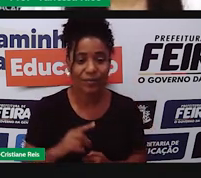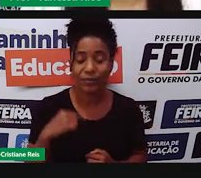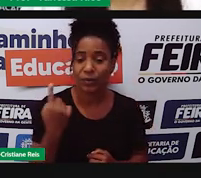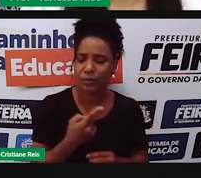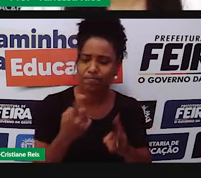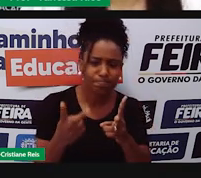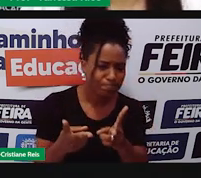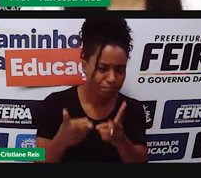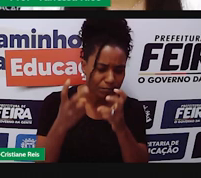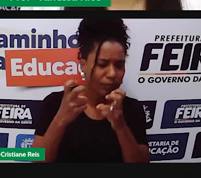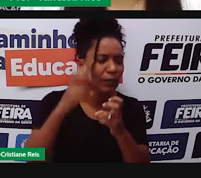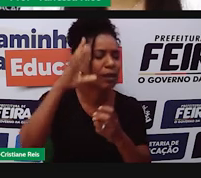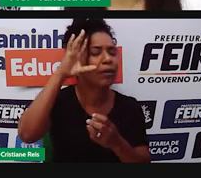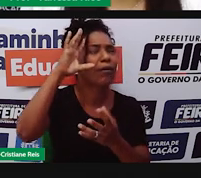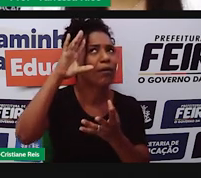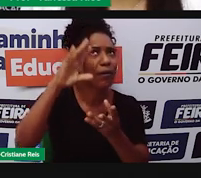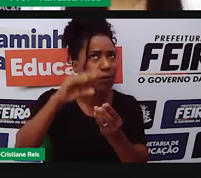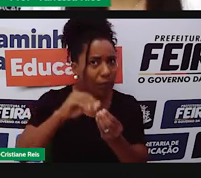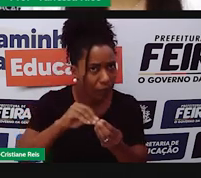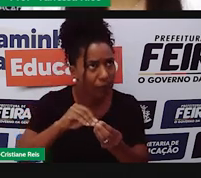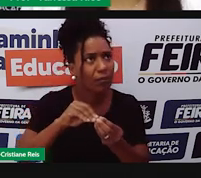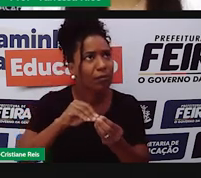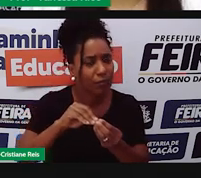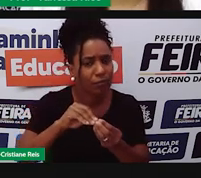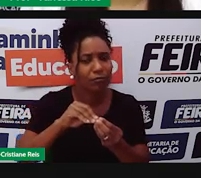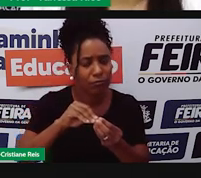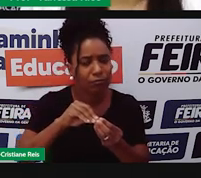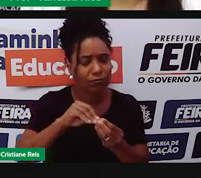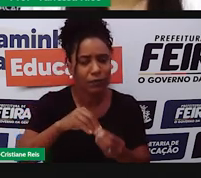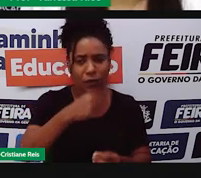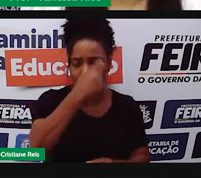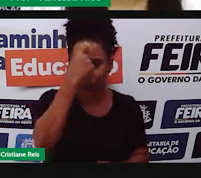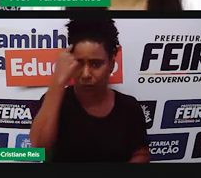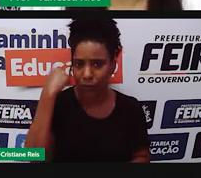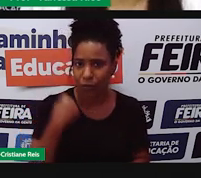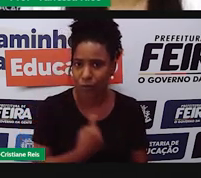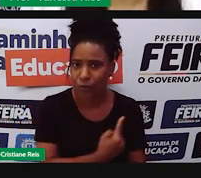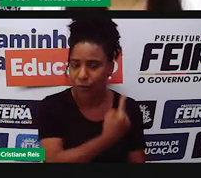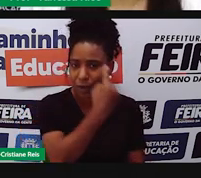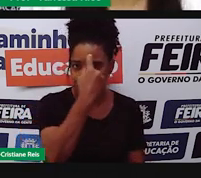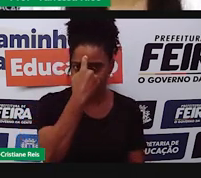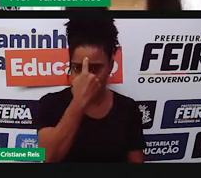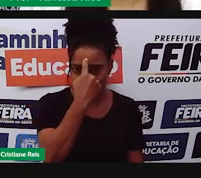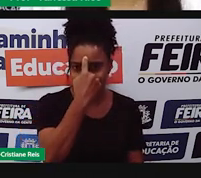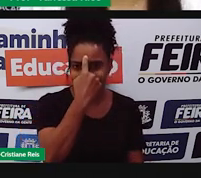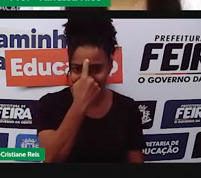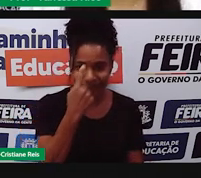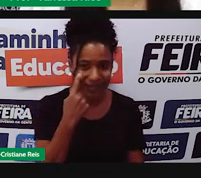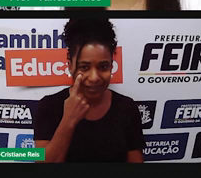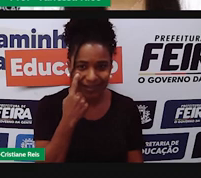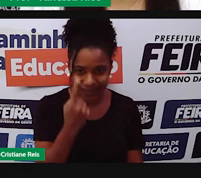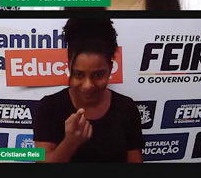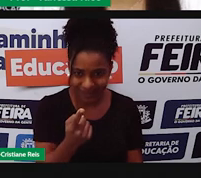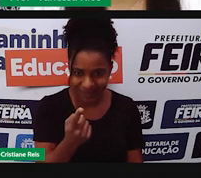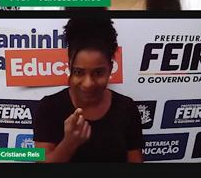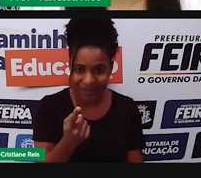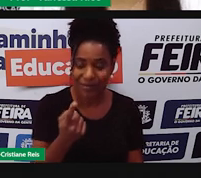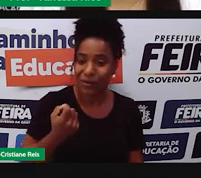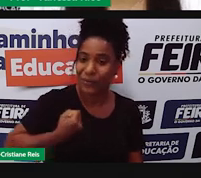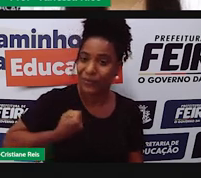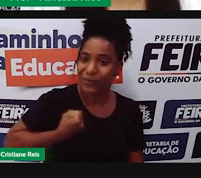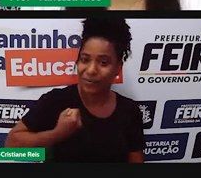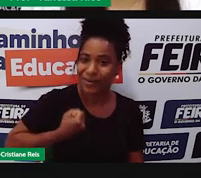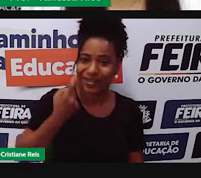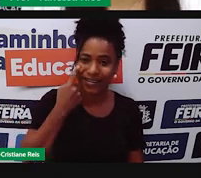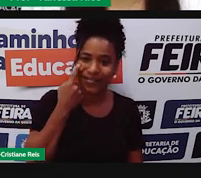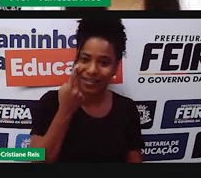que toda vez que muda uma hora, a gente está contando aí, ó, 5 minutos. Por isso apareceram esses números aí, ó,